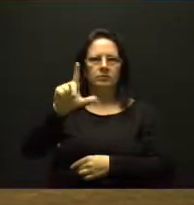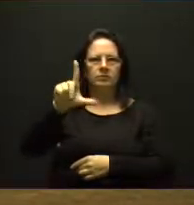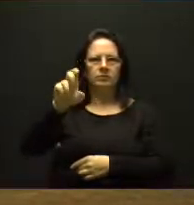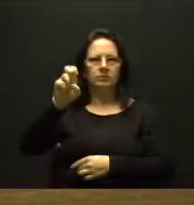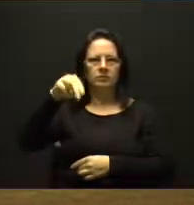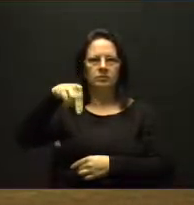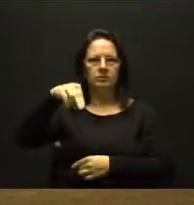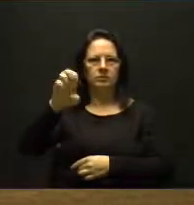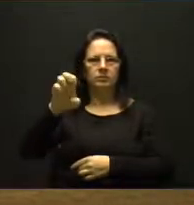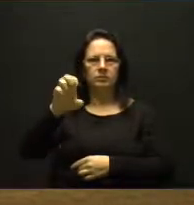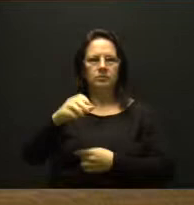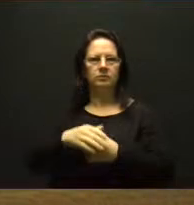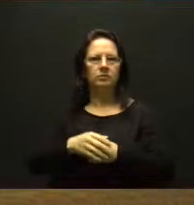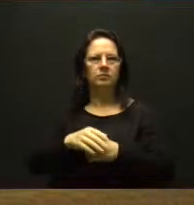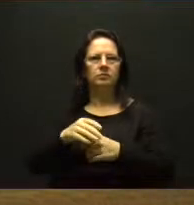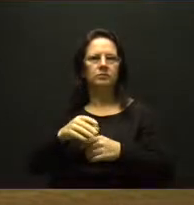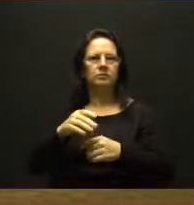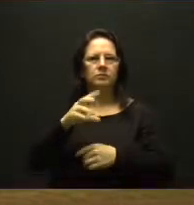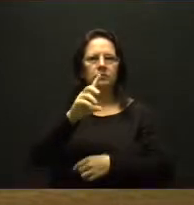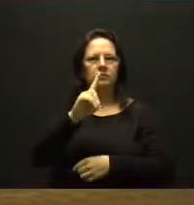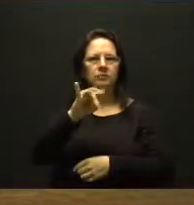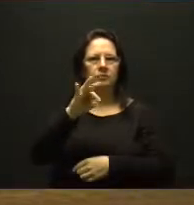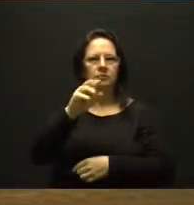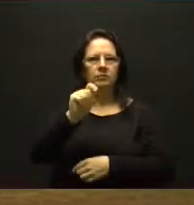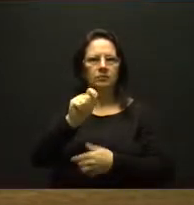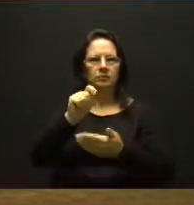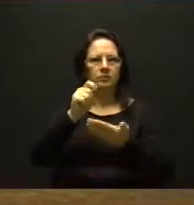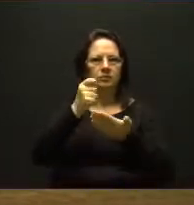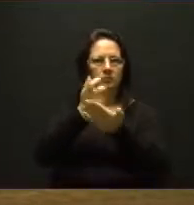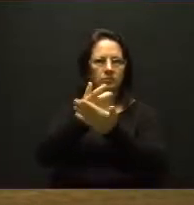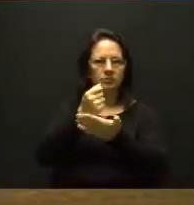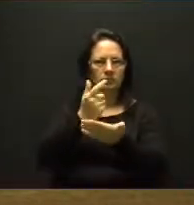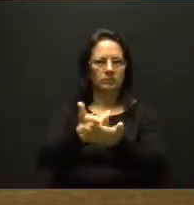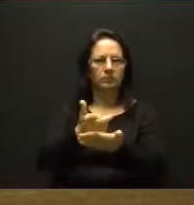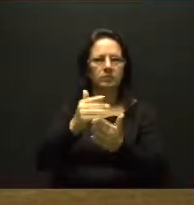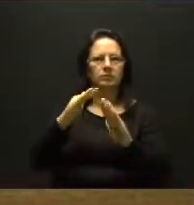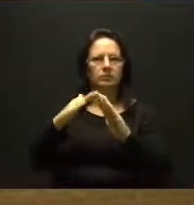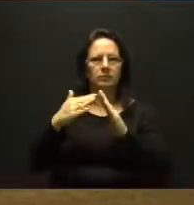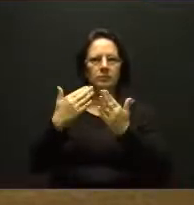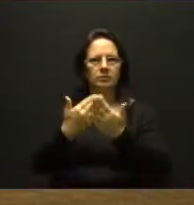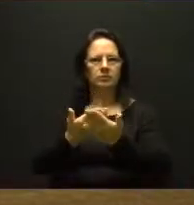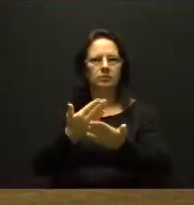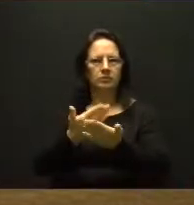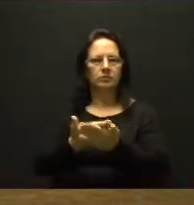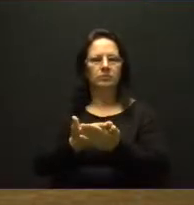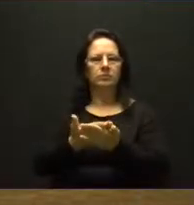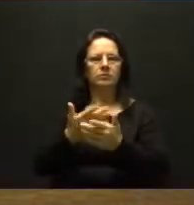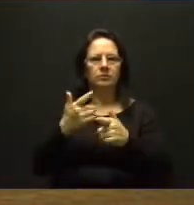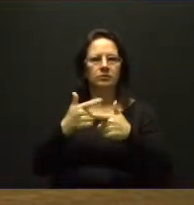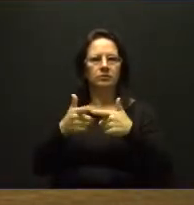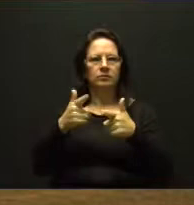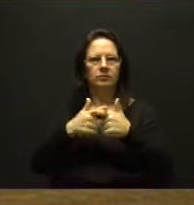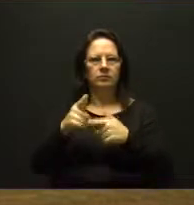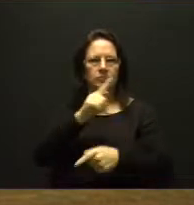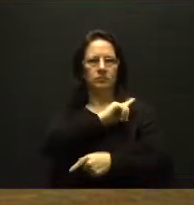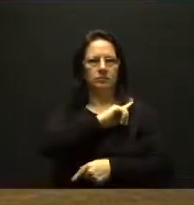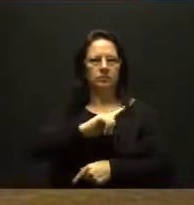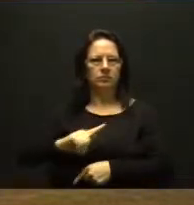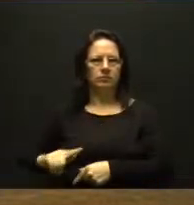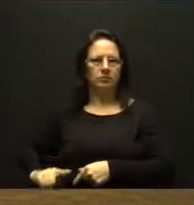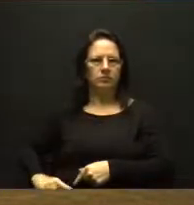poder quitar as dívidas existentes ela cresce devido ao governo anterior